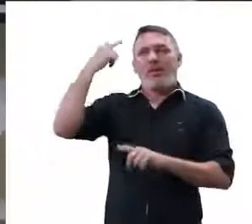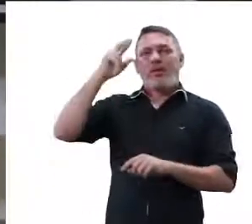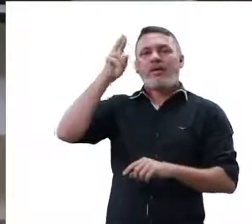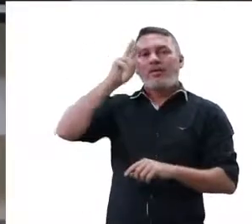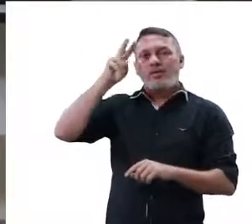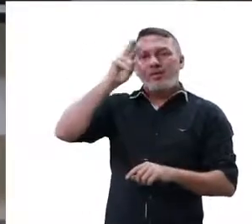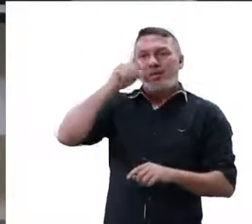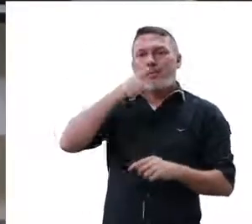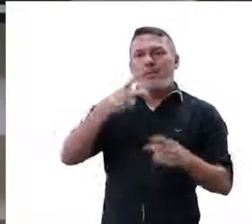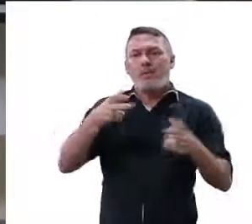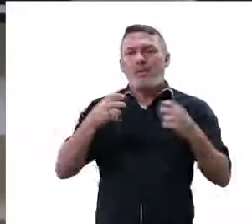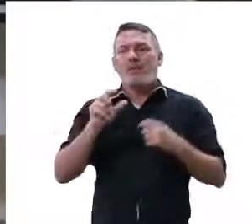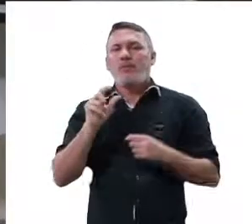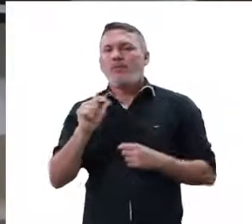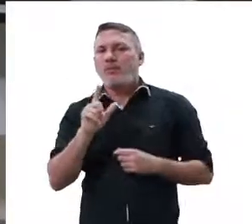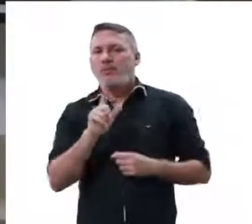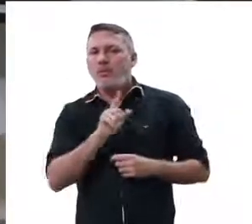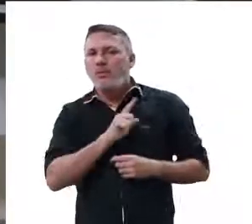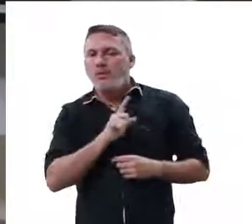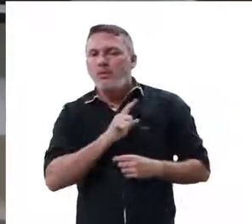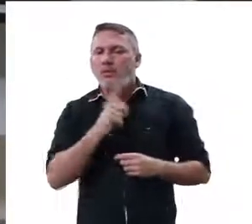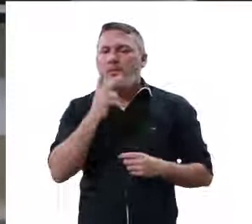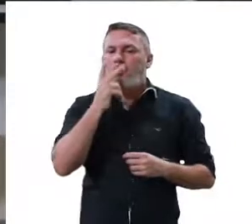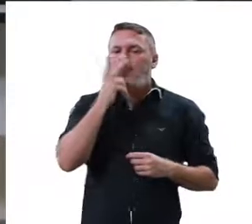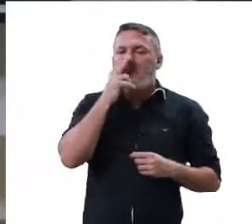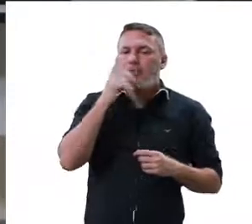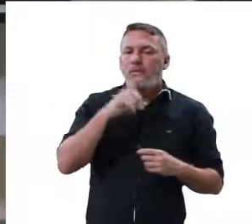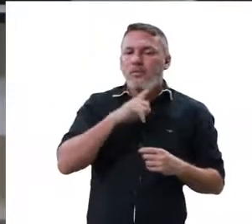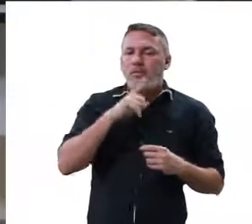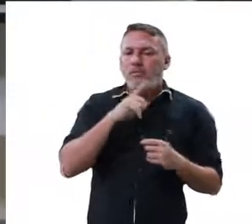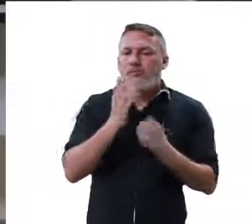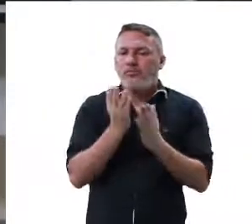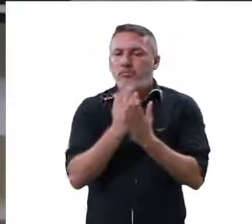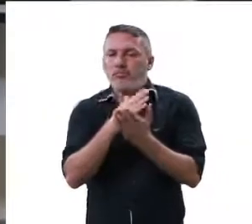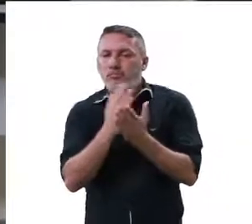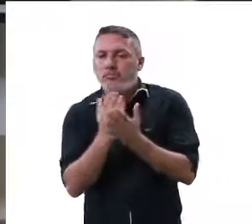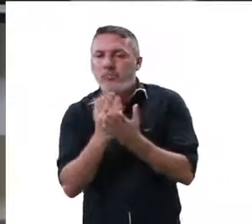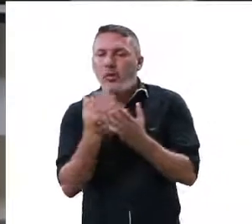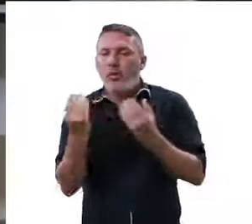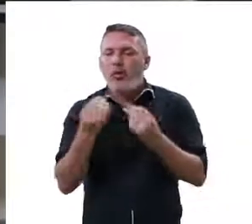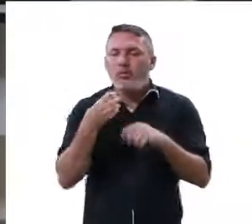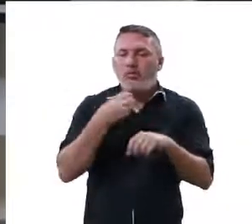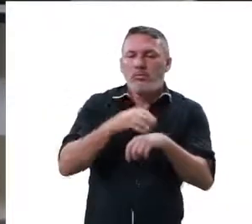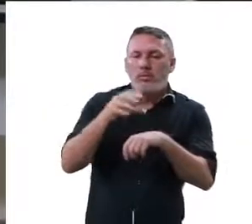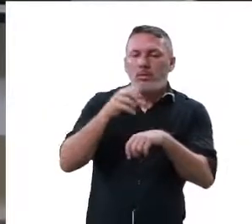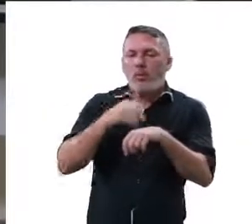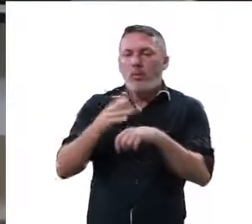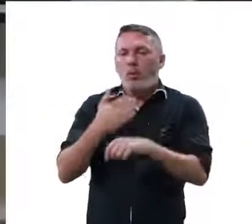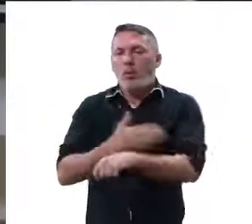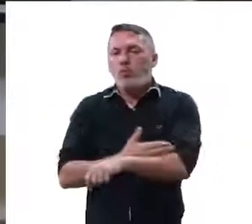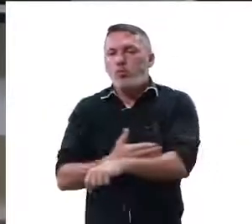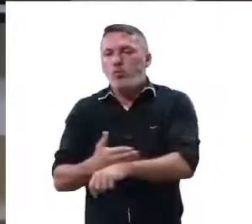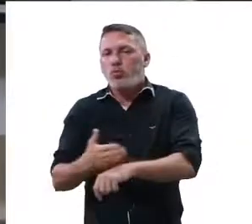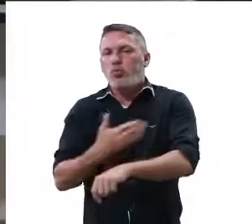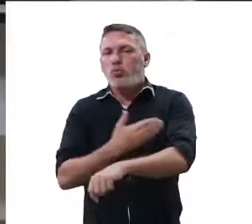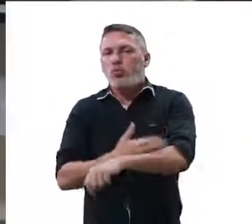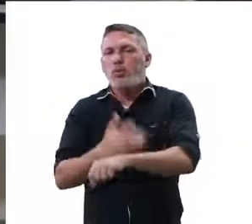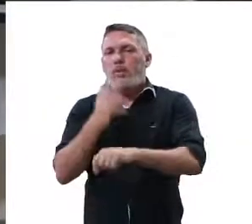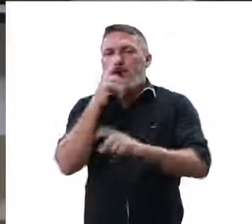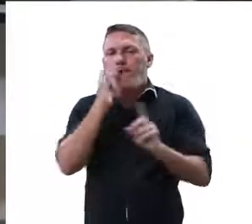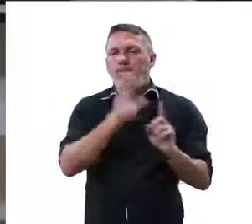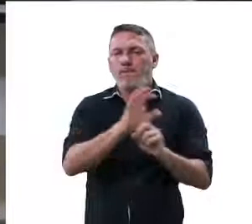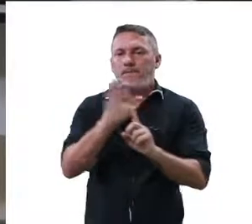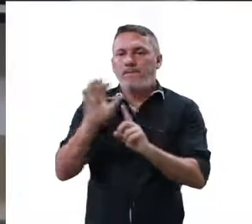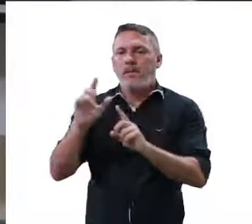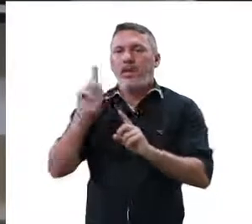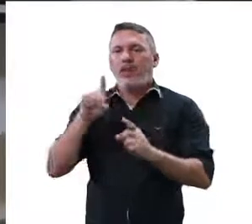volta na questão histórica, você percebe que há uma sedimentação desses costumes e eles vão se